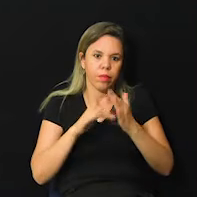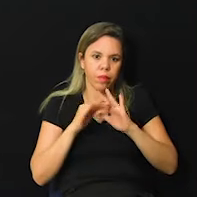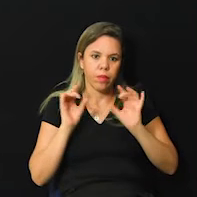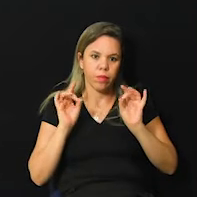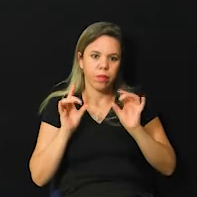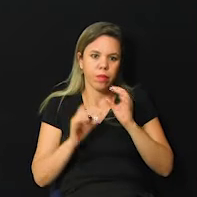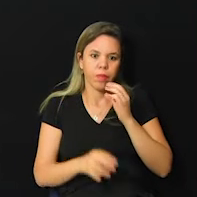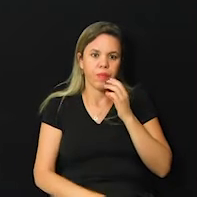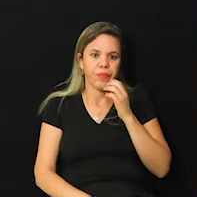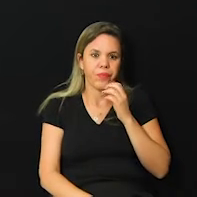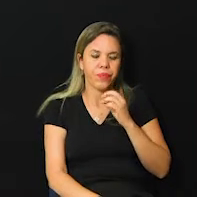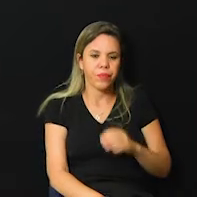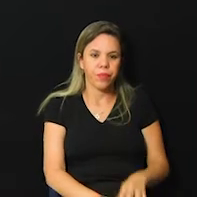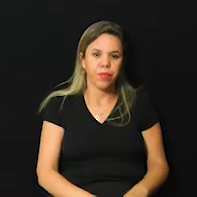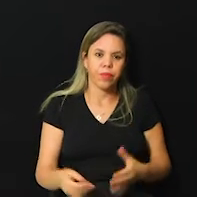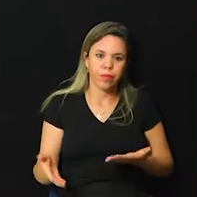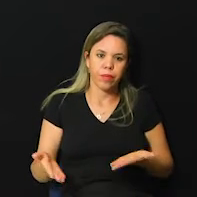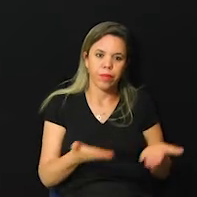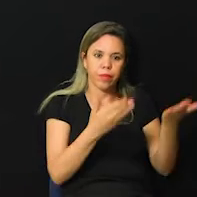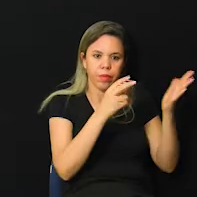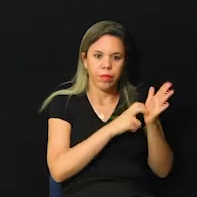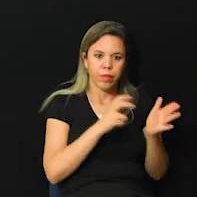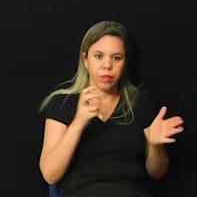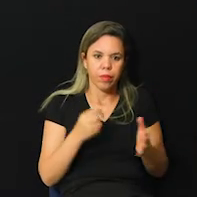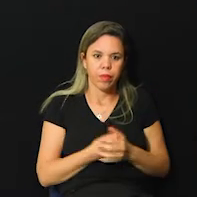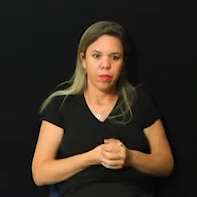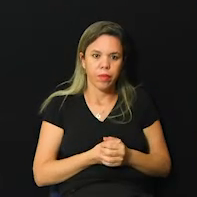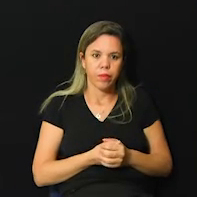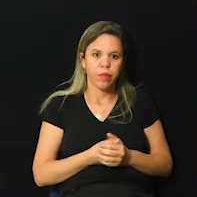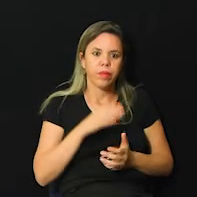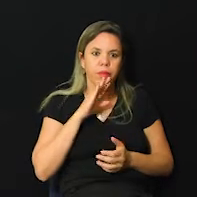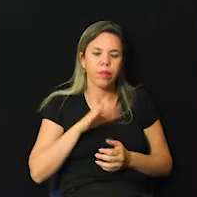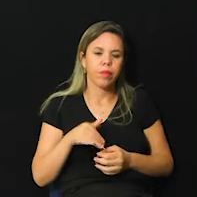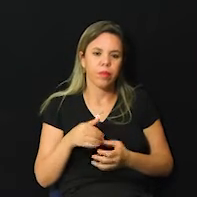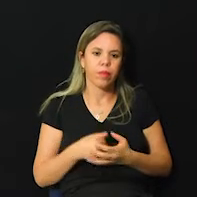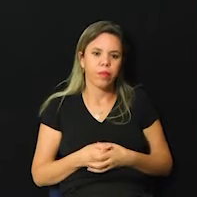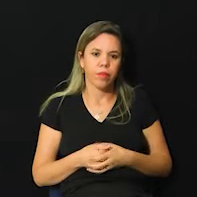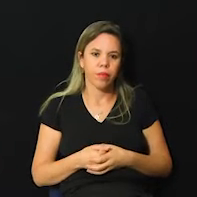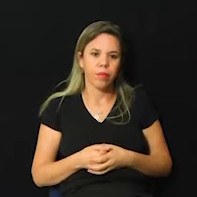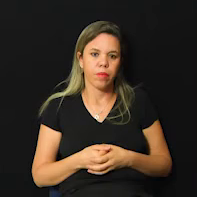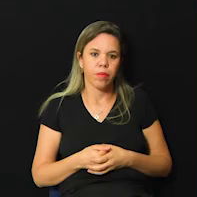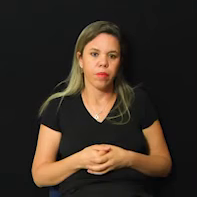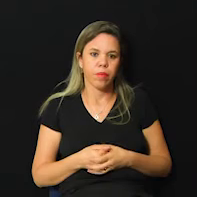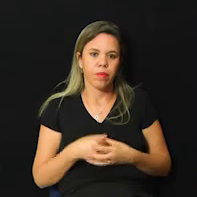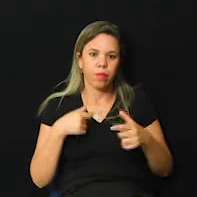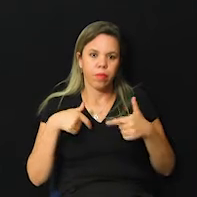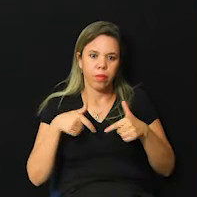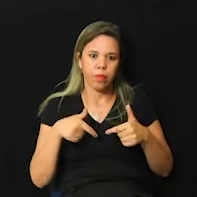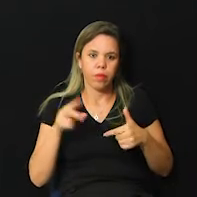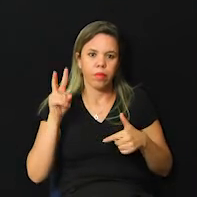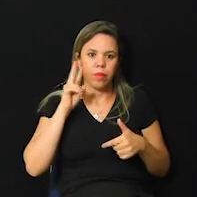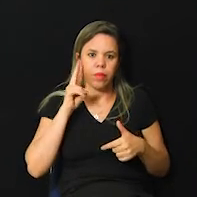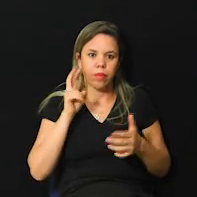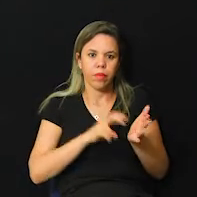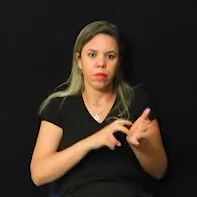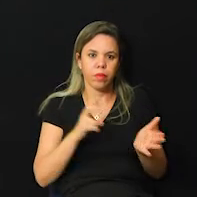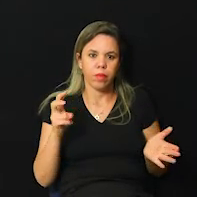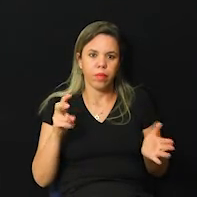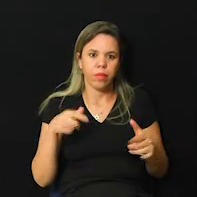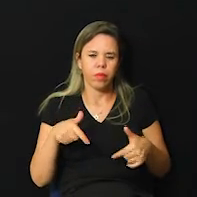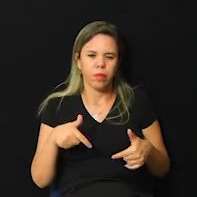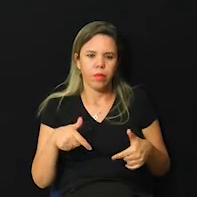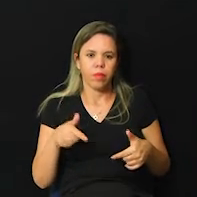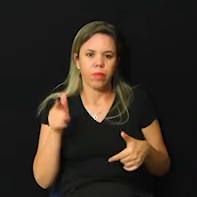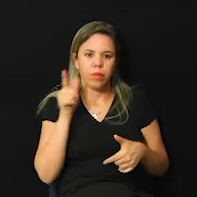frequenta uma escola especial eu levo ele pela manhã e buscar ele a tarde eu trabalho de segunda-feira